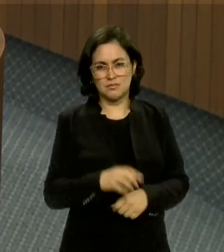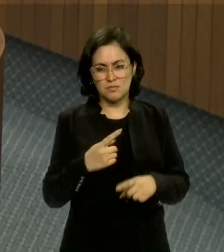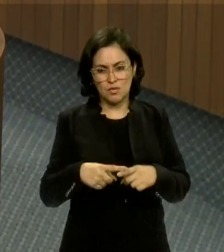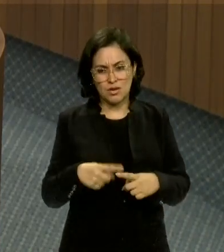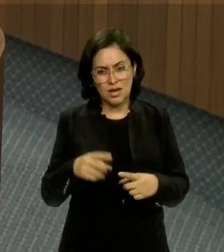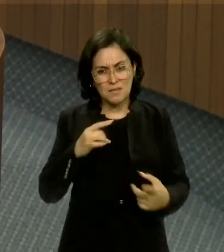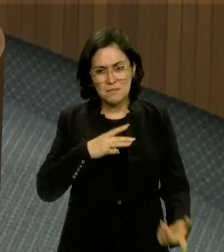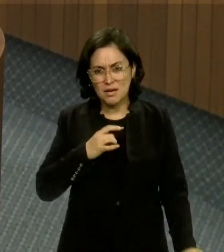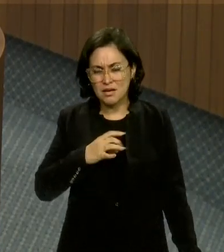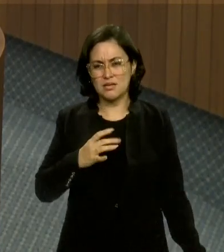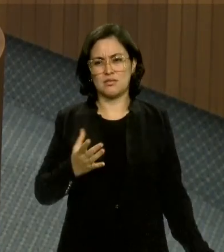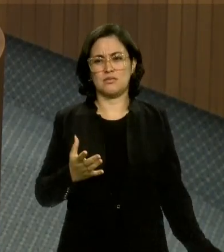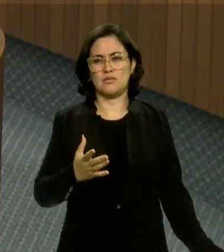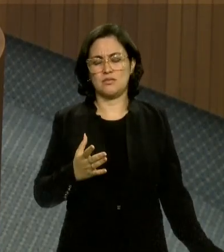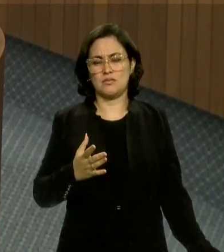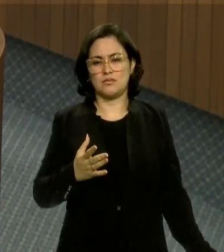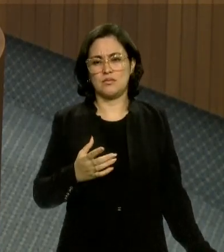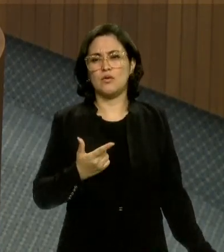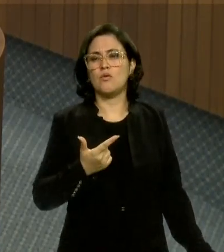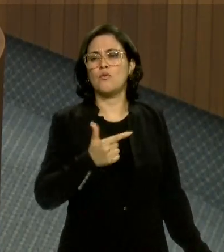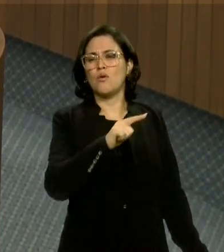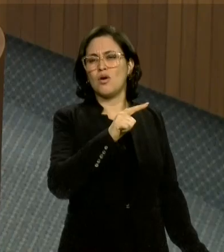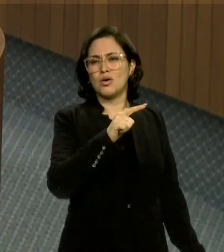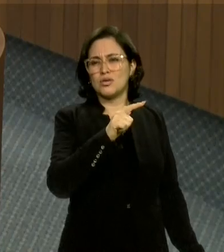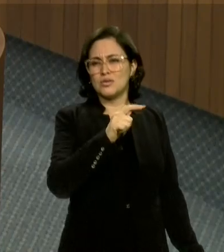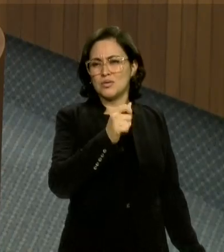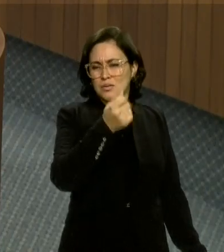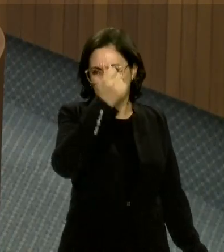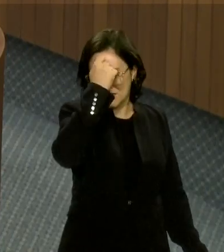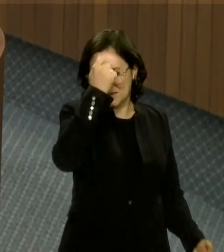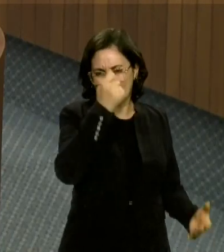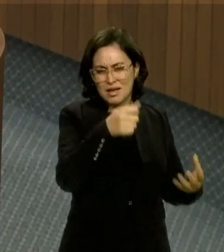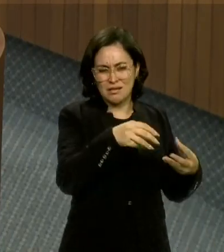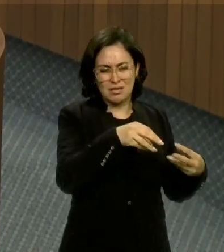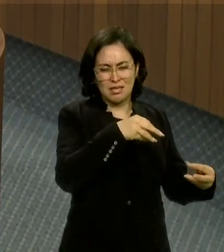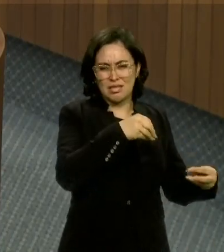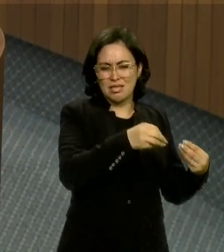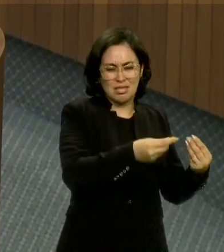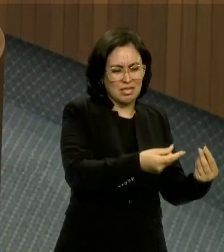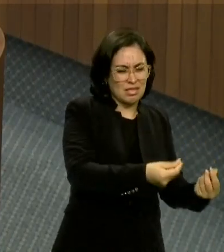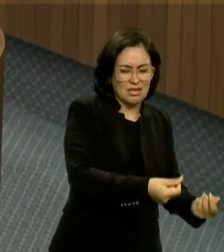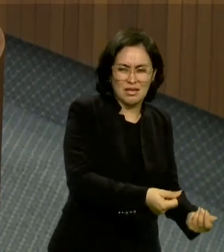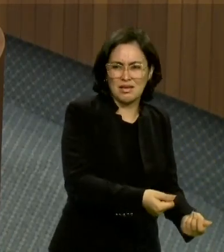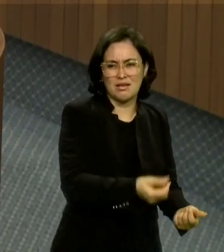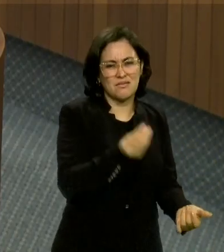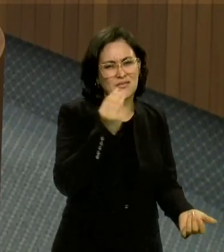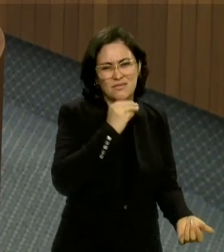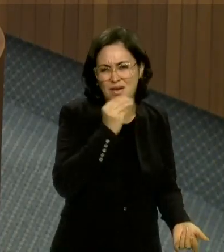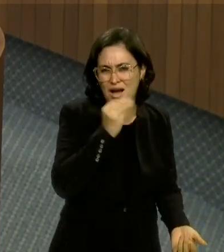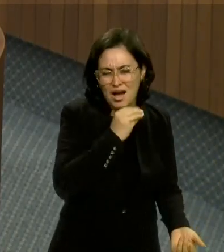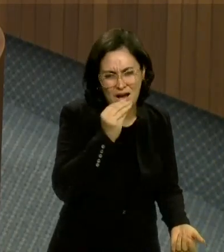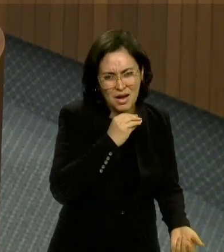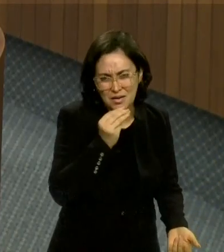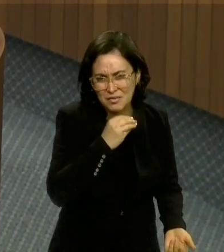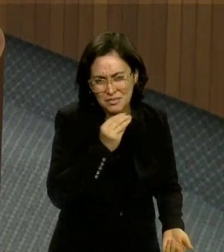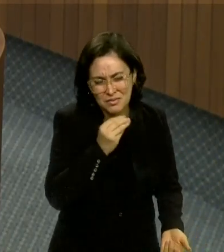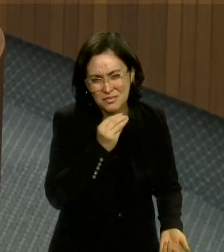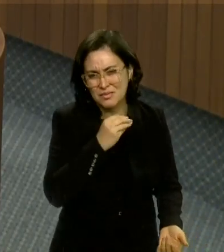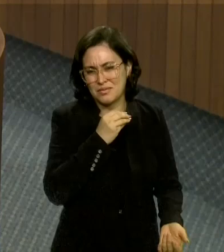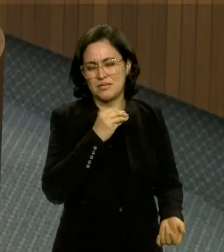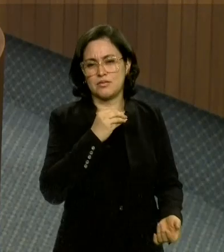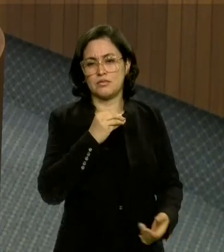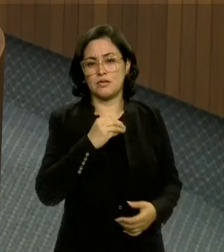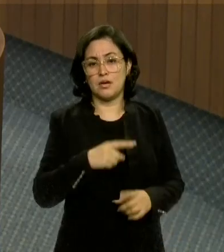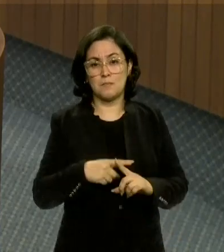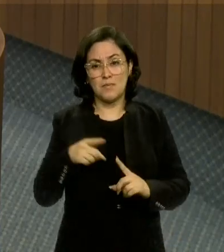entendo, tem a consistência de gelatina nas propostas. Mas ele que diz que é o melhor prefeito, o prefeitão da